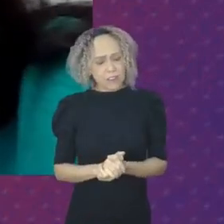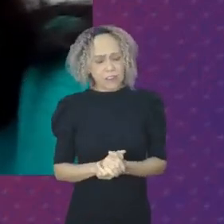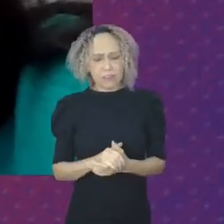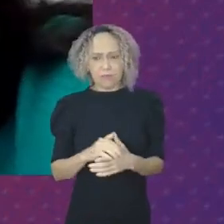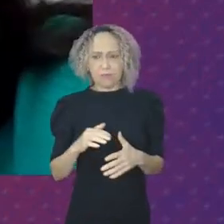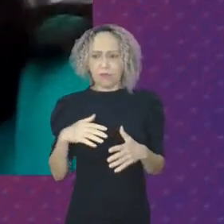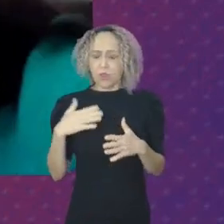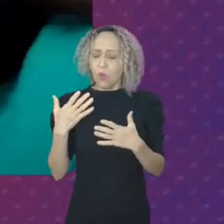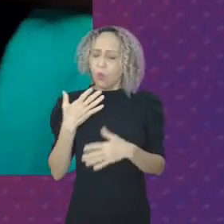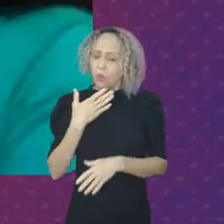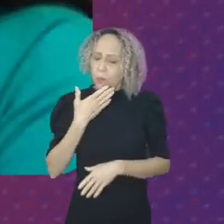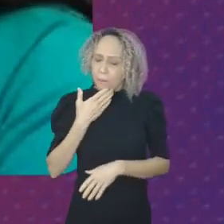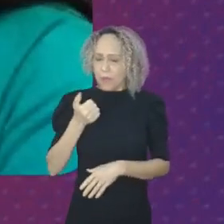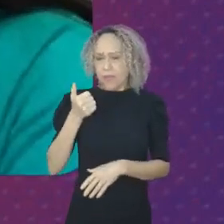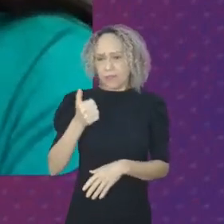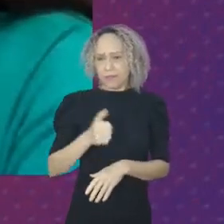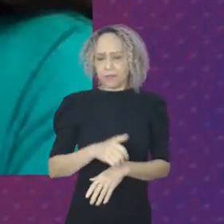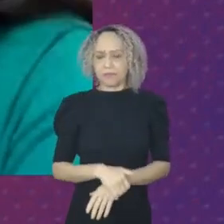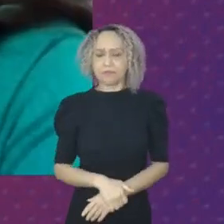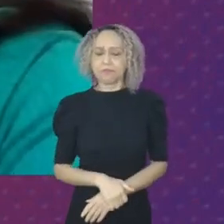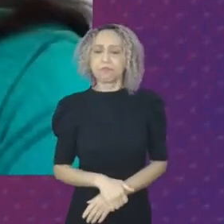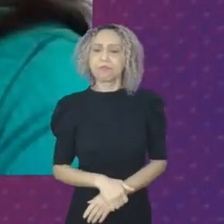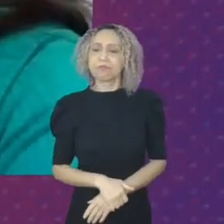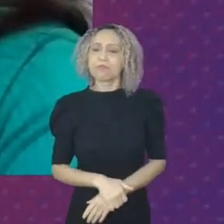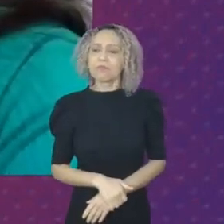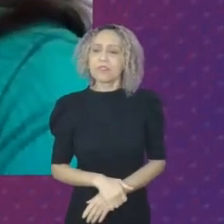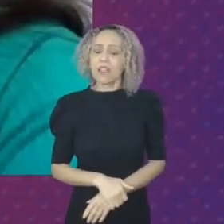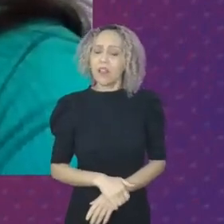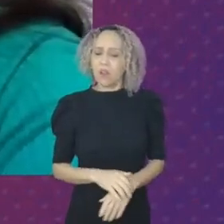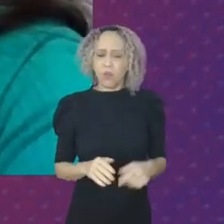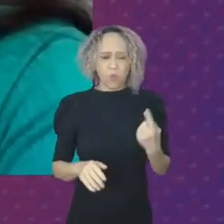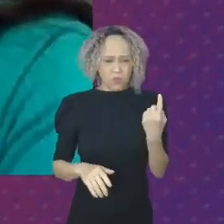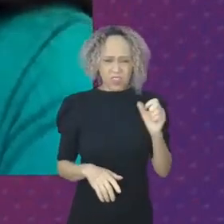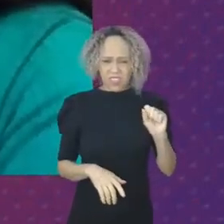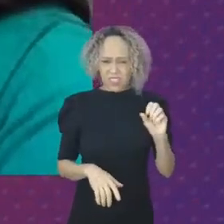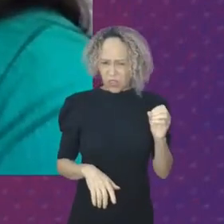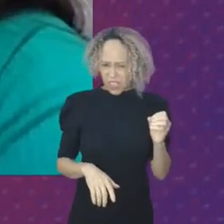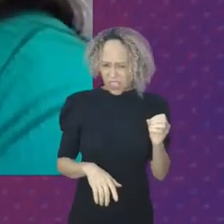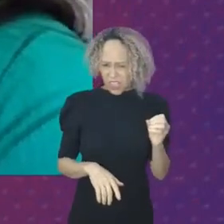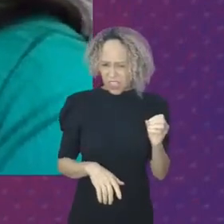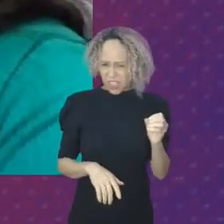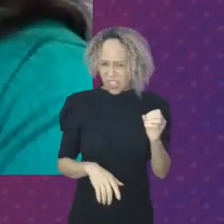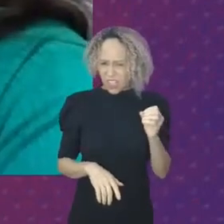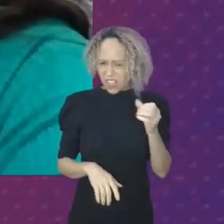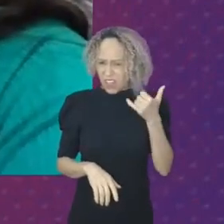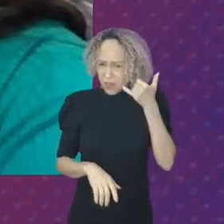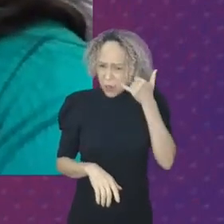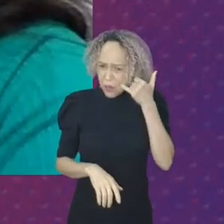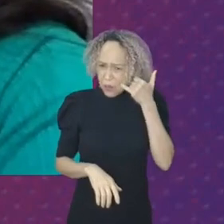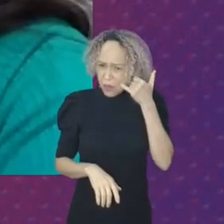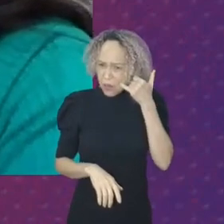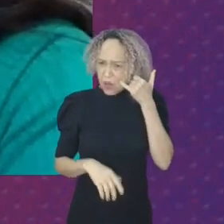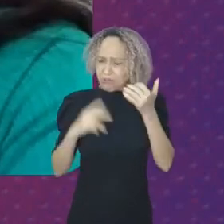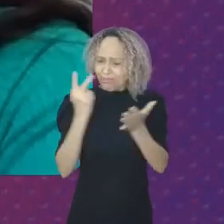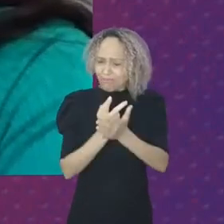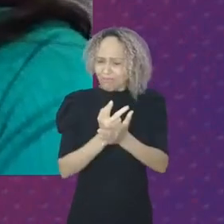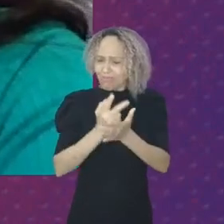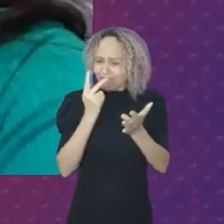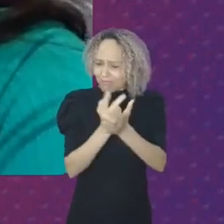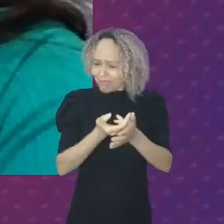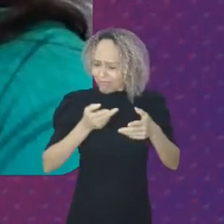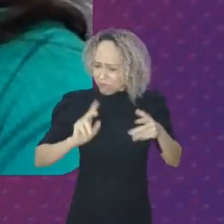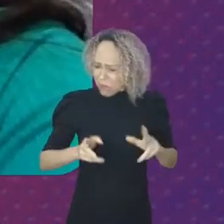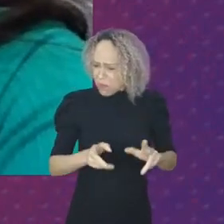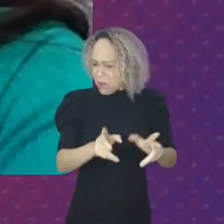esse contrato e já parte para outro? Porque o serviço ele não pode parar, né? Ele é ininterrupto. Então, a gente tem aí que